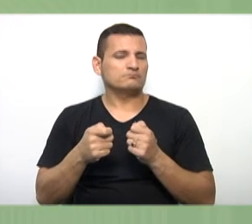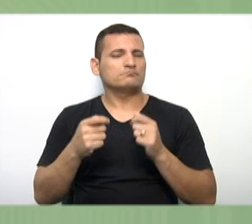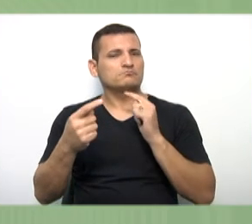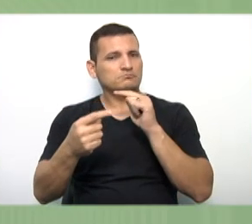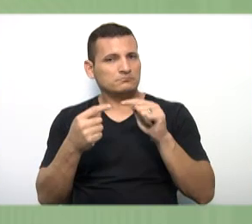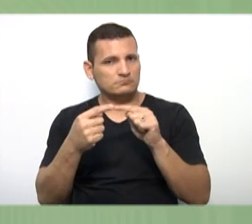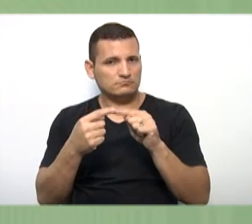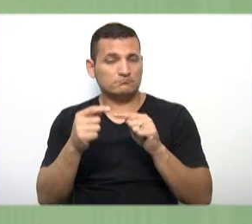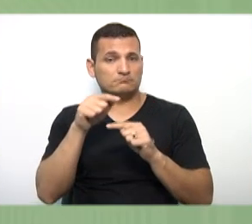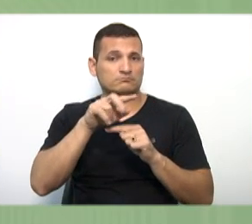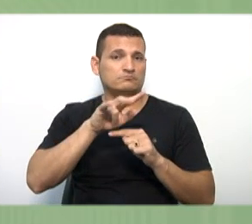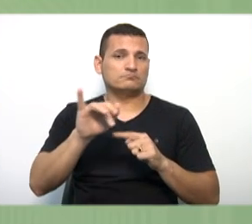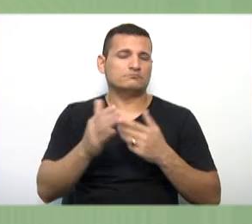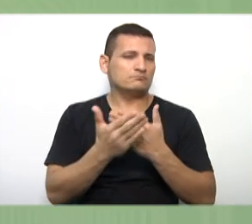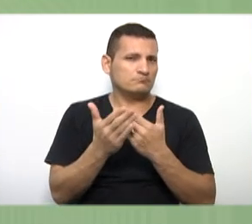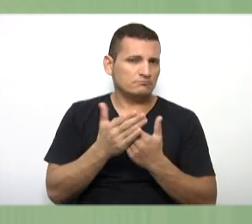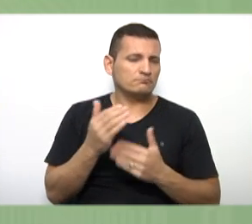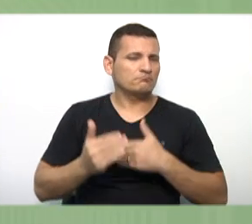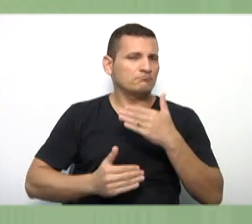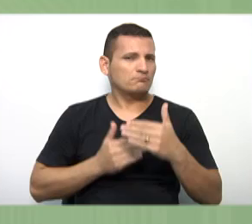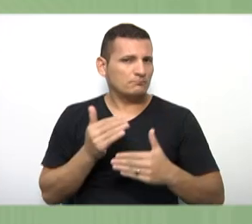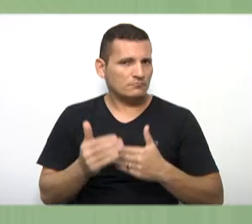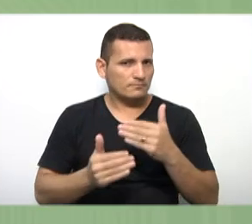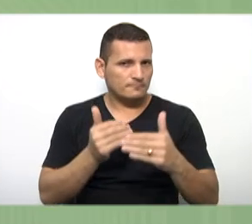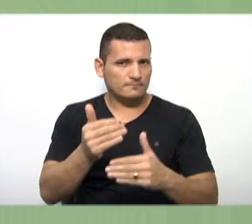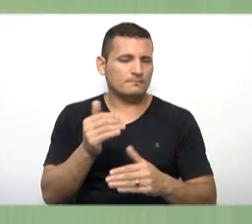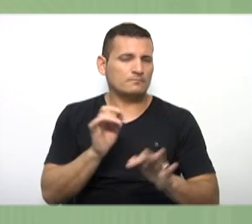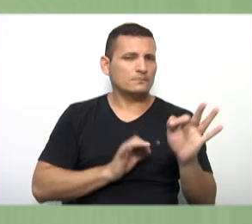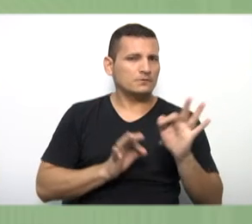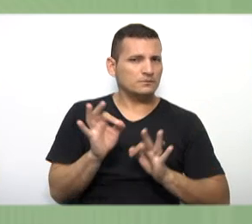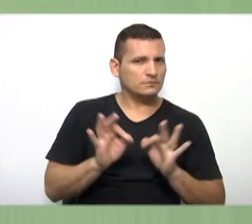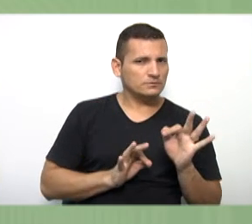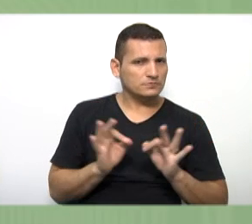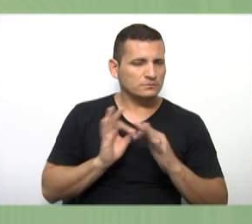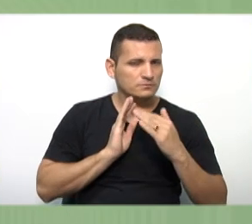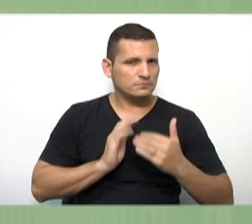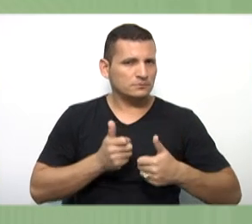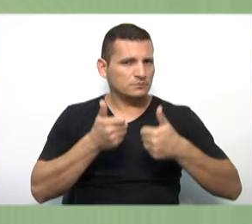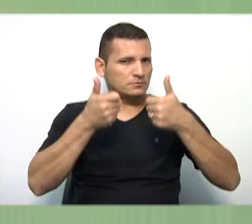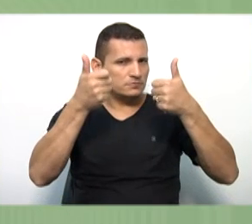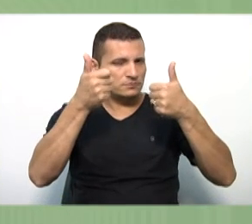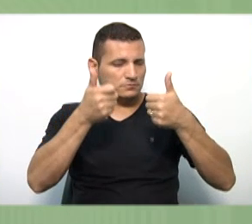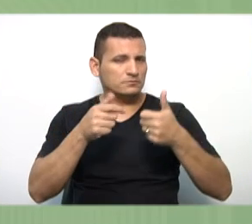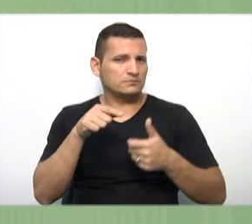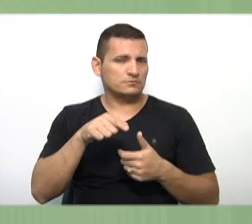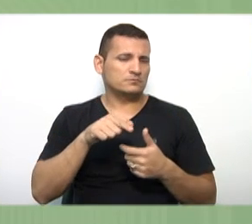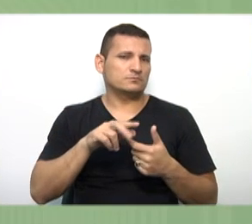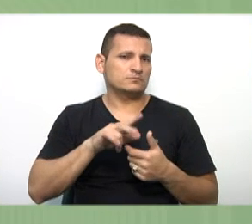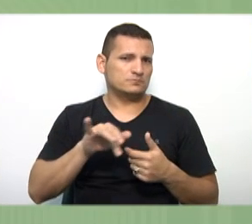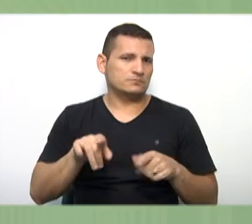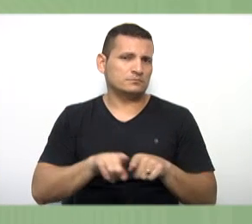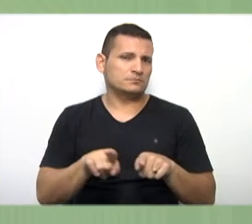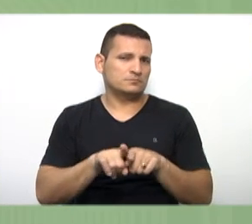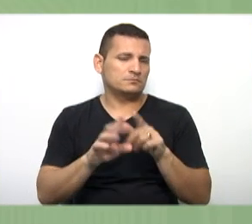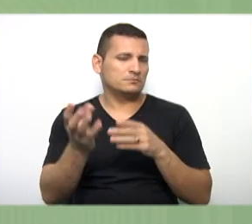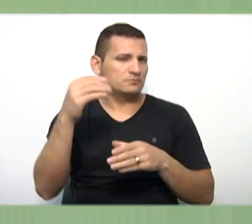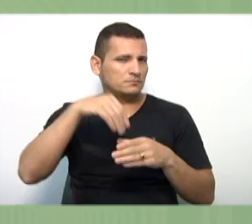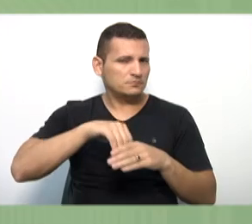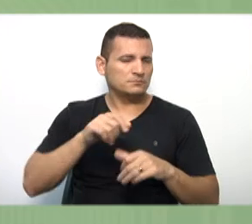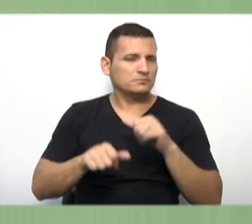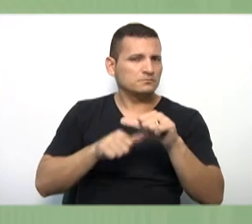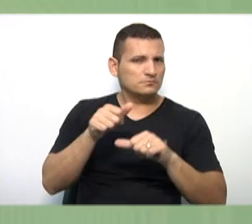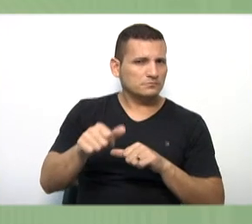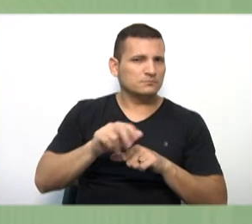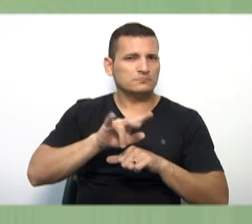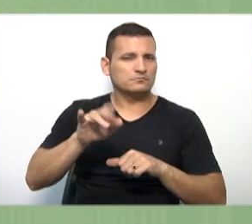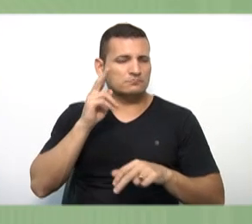Ela vai estudar os processos e planejar o aprimoramento, ele vai implementar a mudança, vai